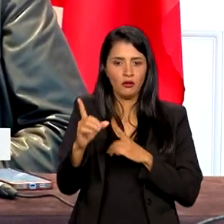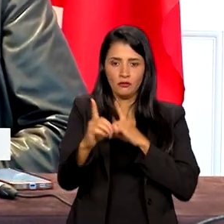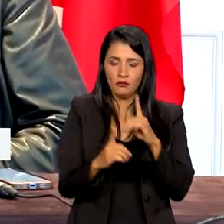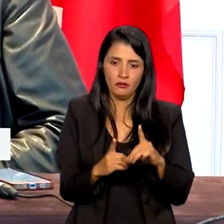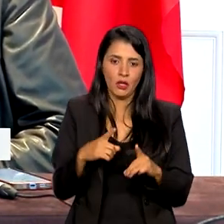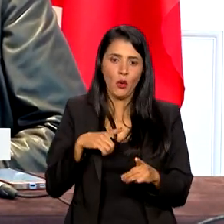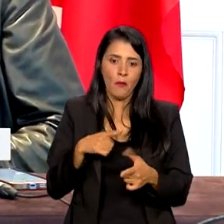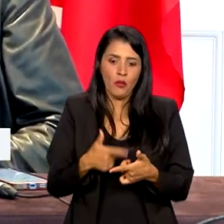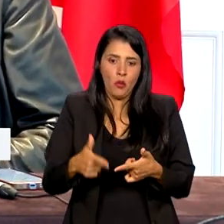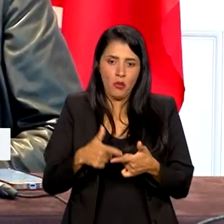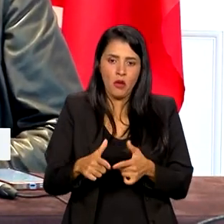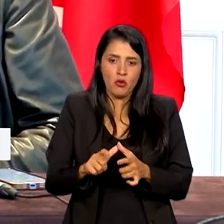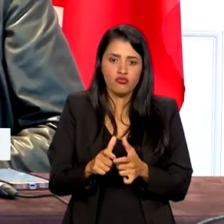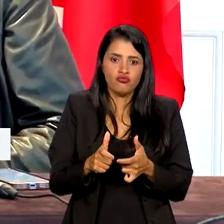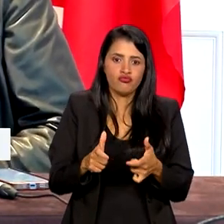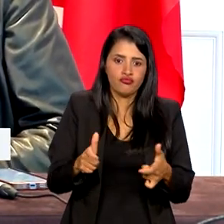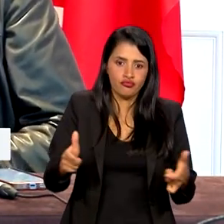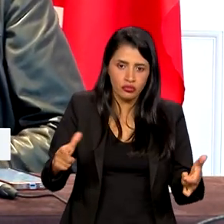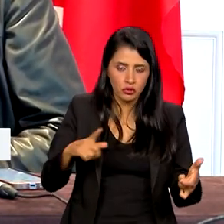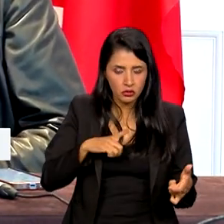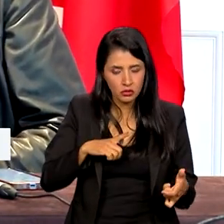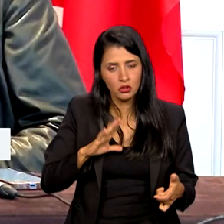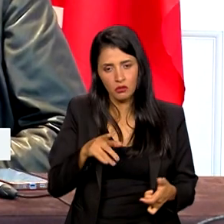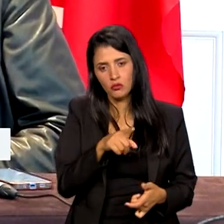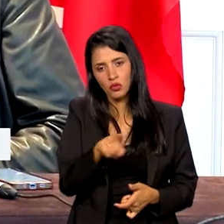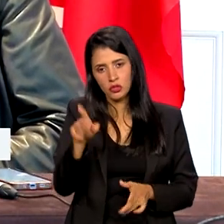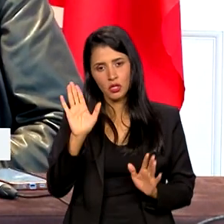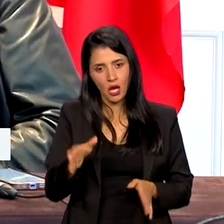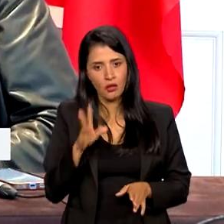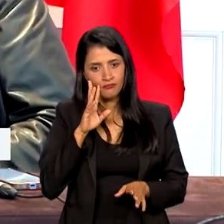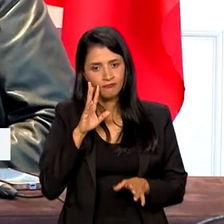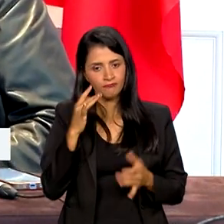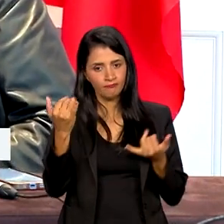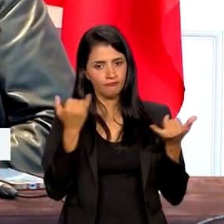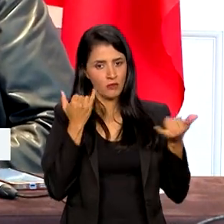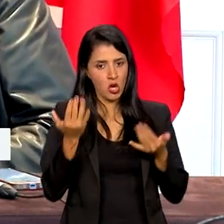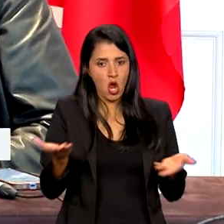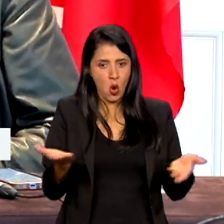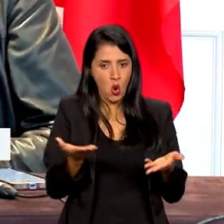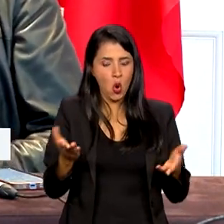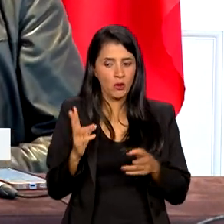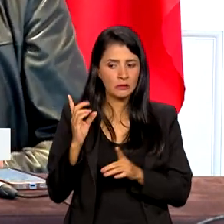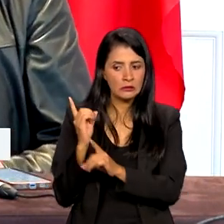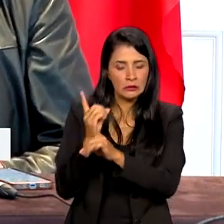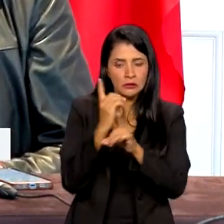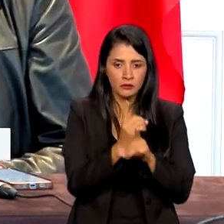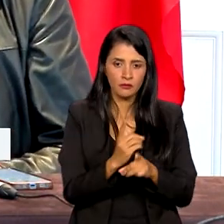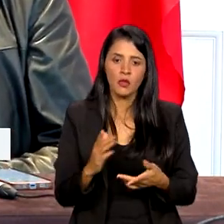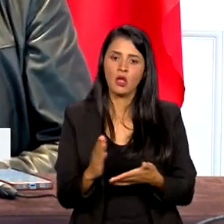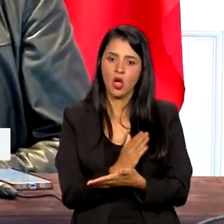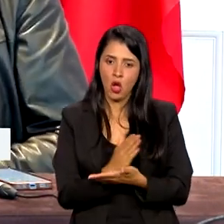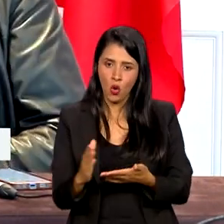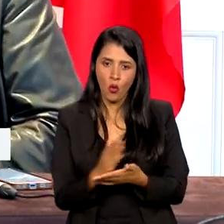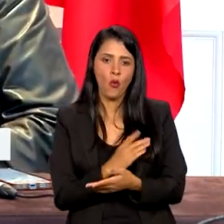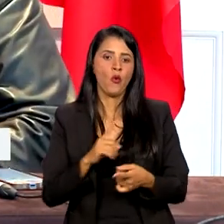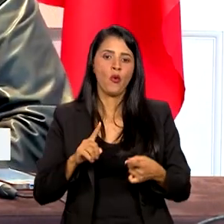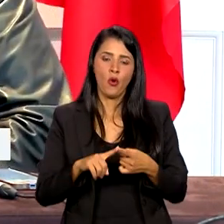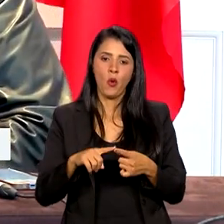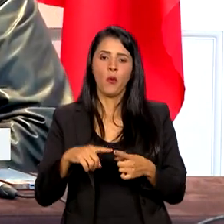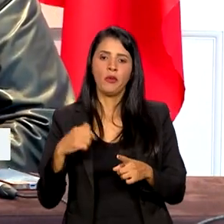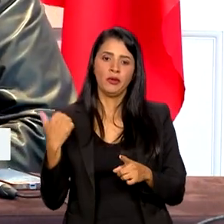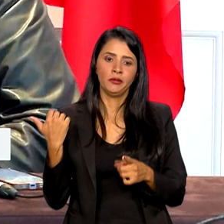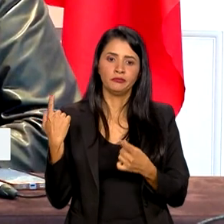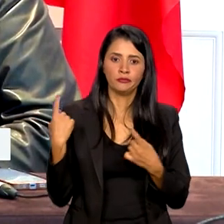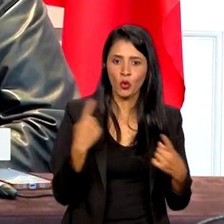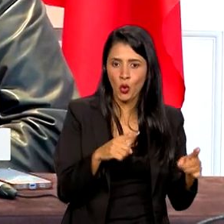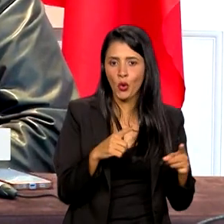acumulados, como os que os senhores e as senhoras estão evidenciando aqui. de algumas práticas de xenofobia, de problemas